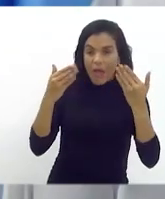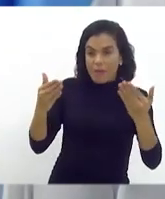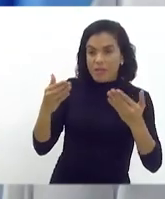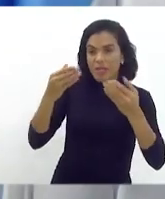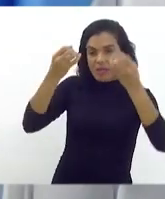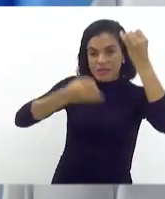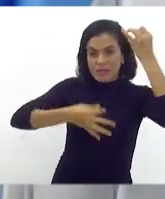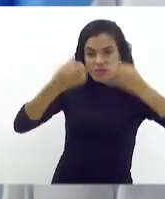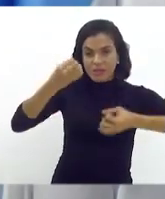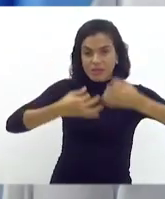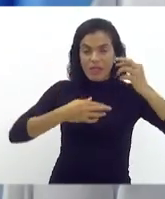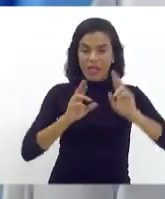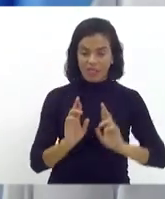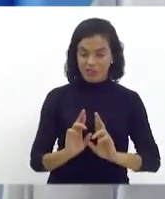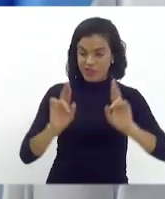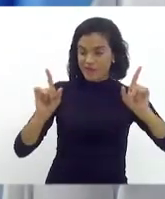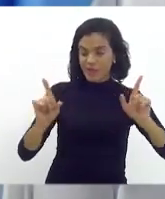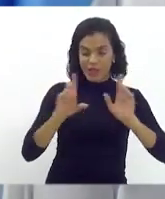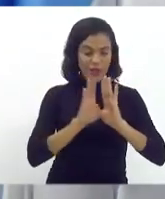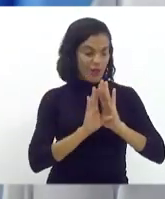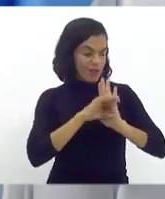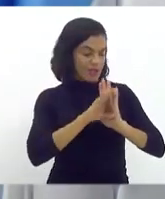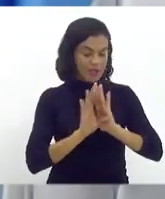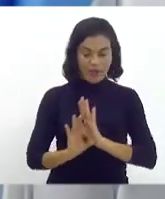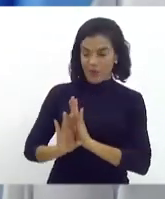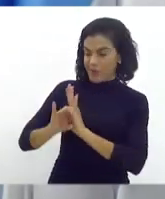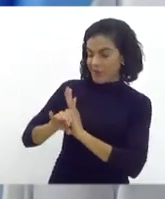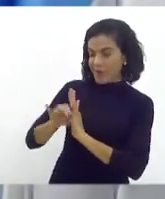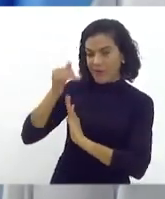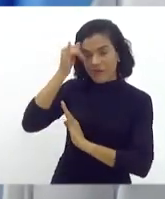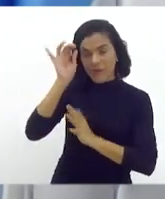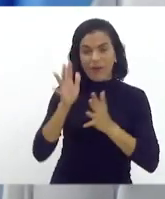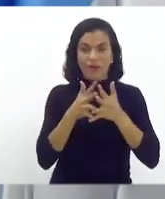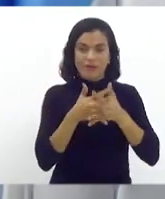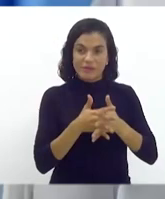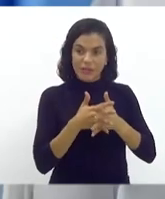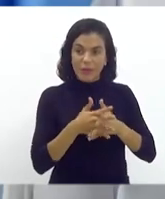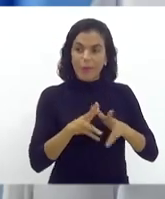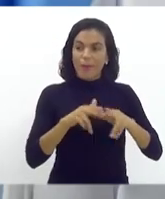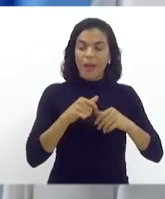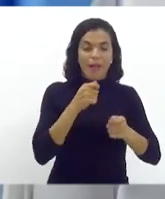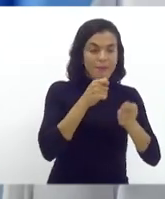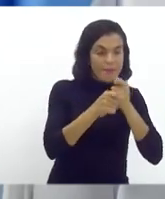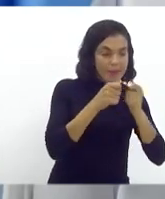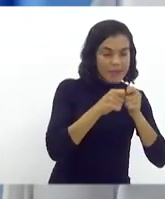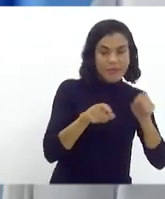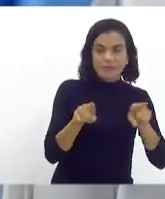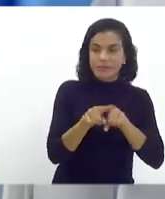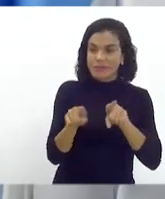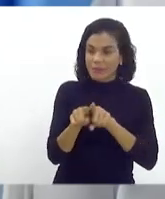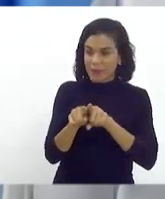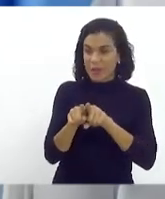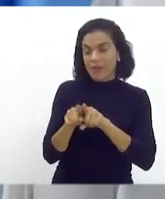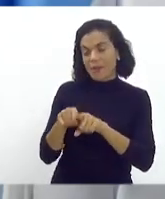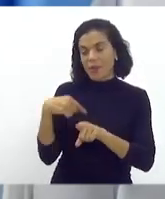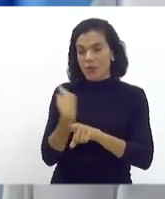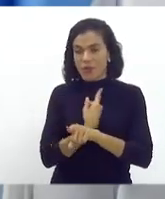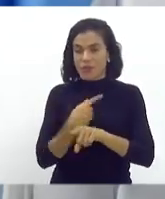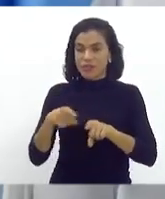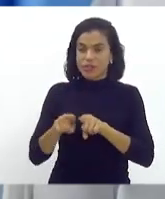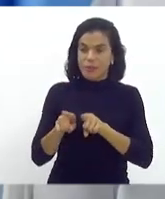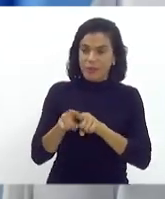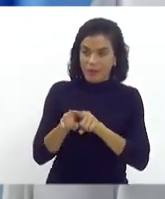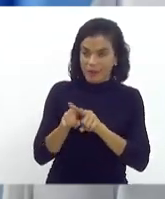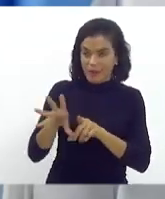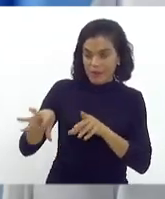para que esses conceitos não sejam confundidos não só pela imprensa mas não sejam confundidos por nós que